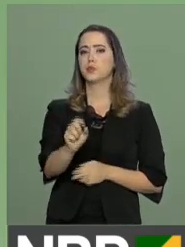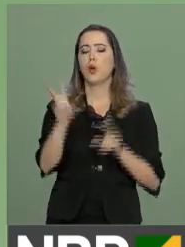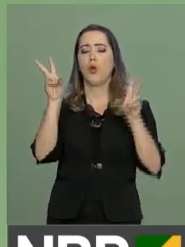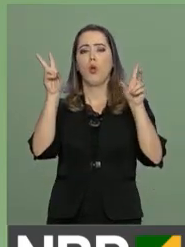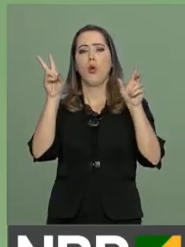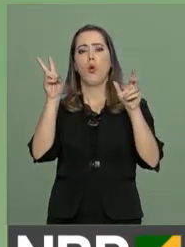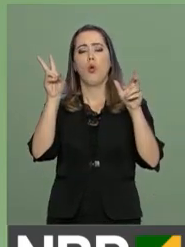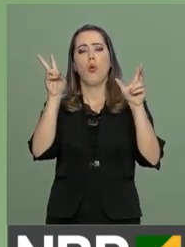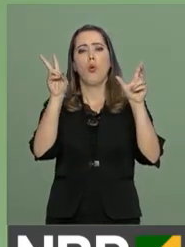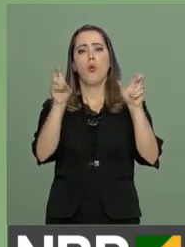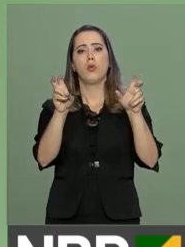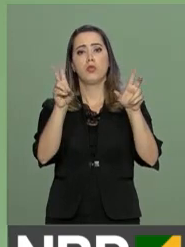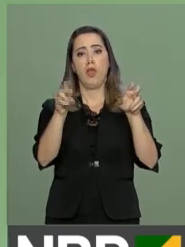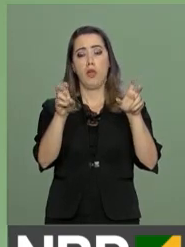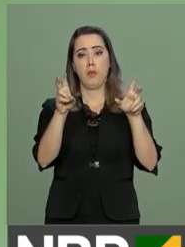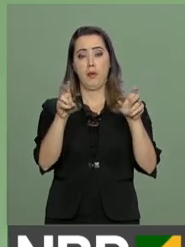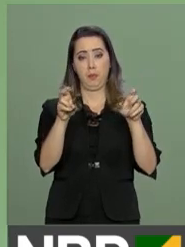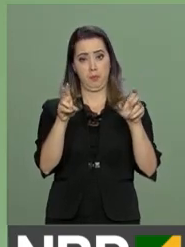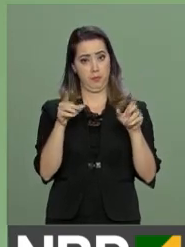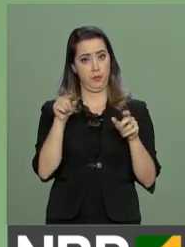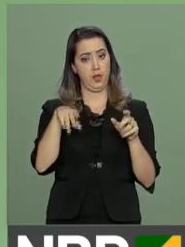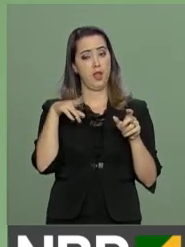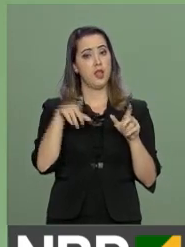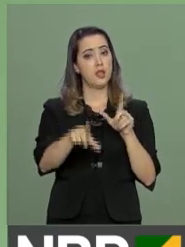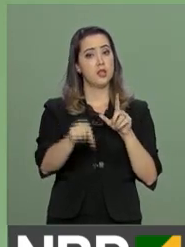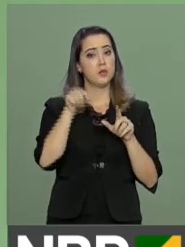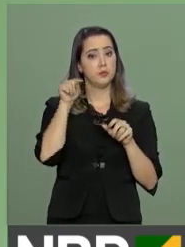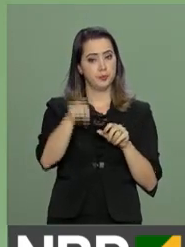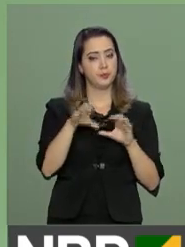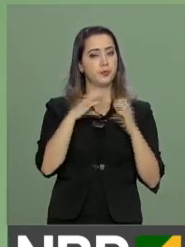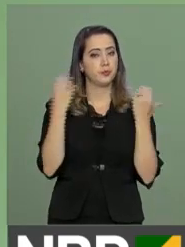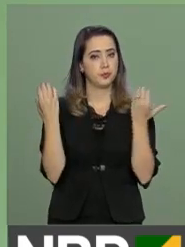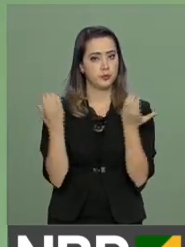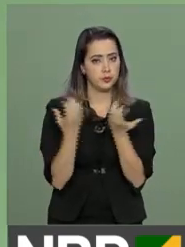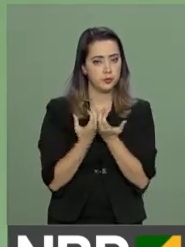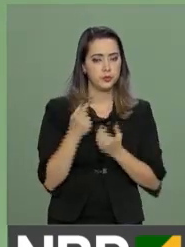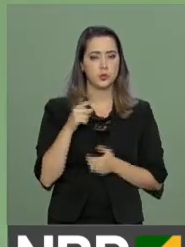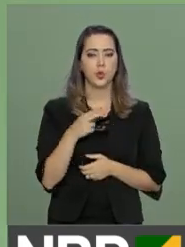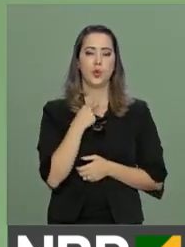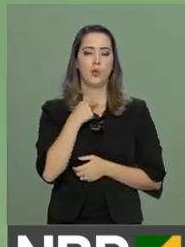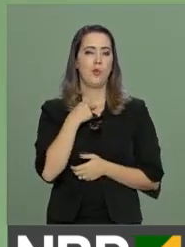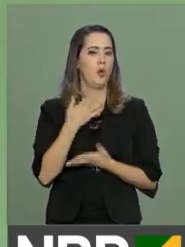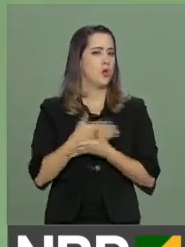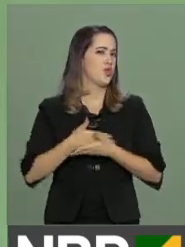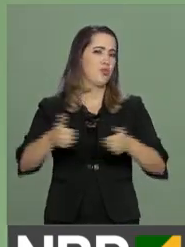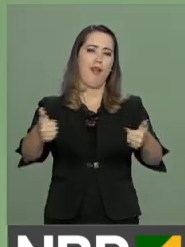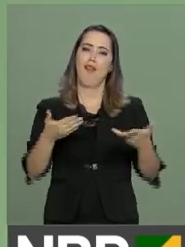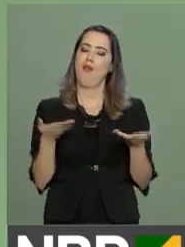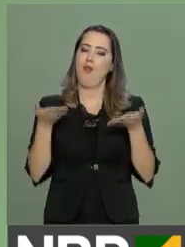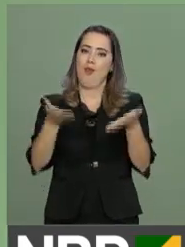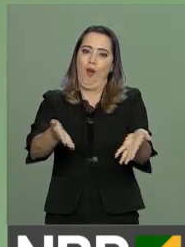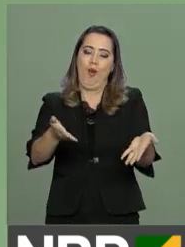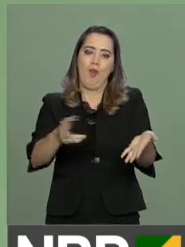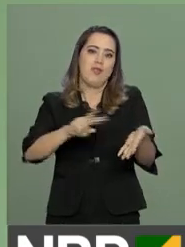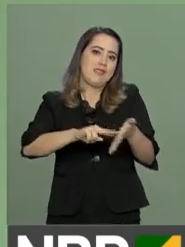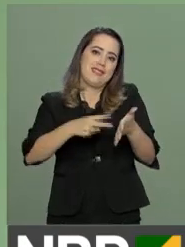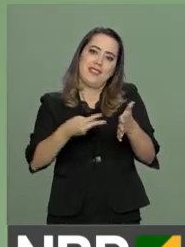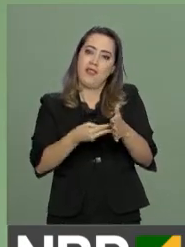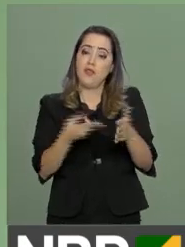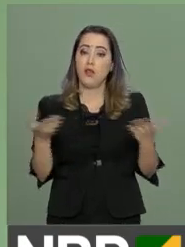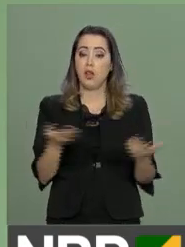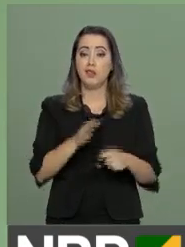tema escolhido para este Congresso não poderia ser mais representativo